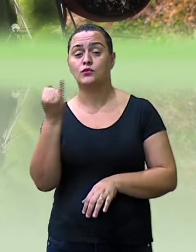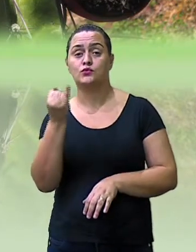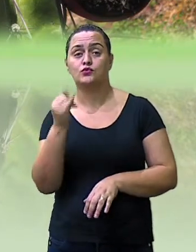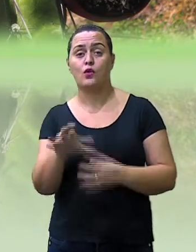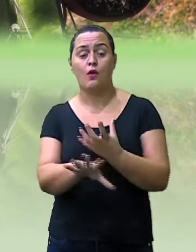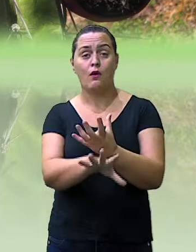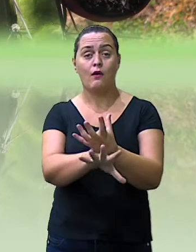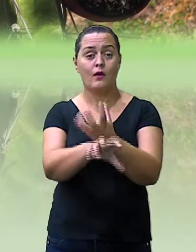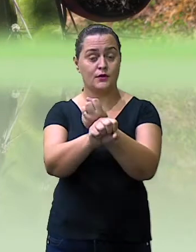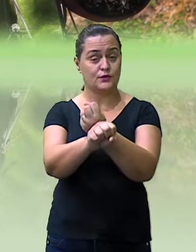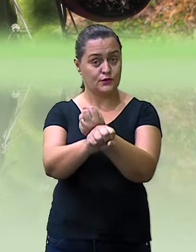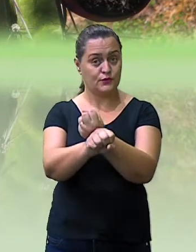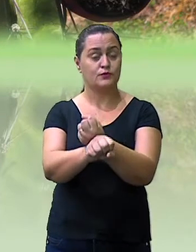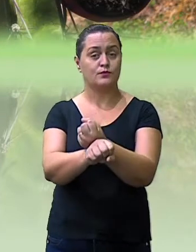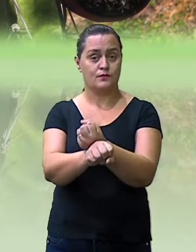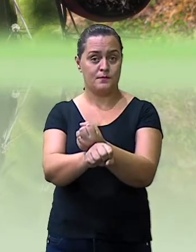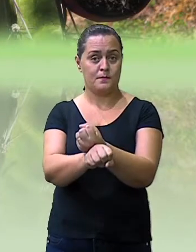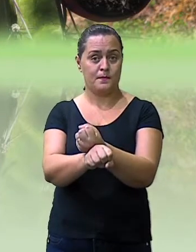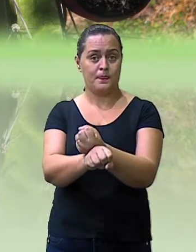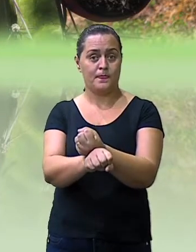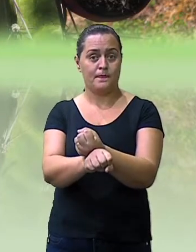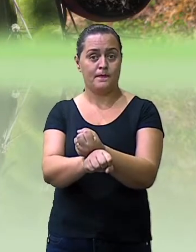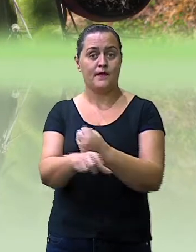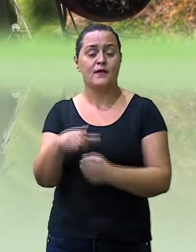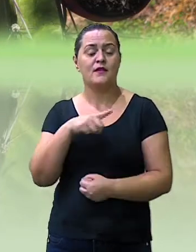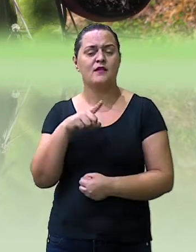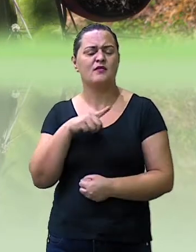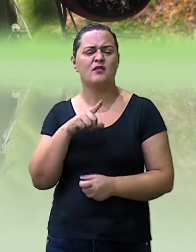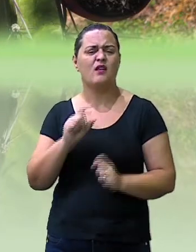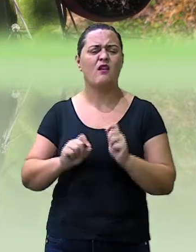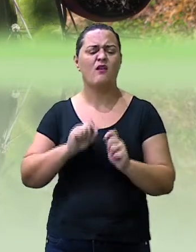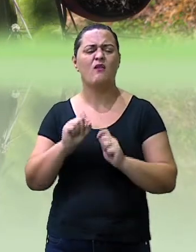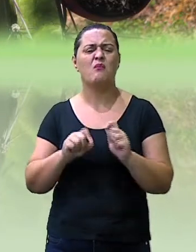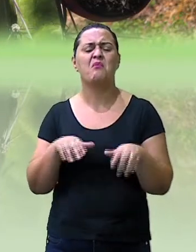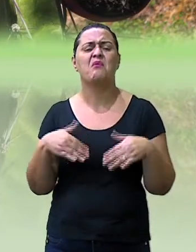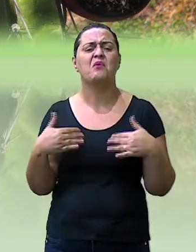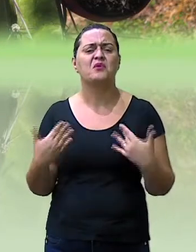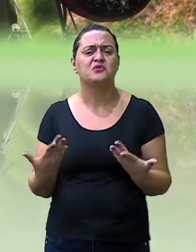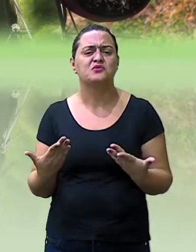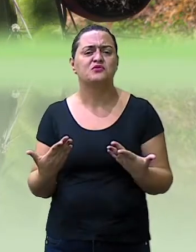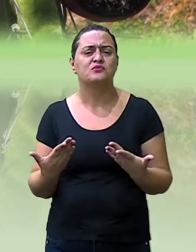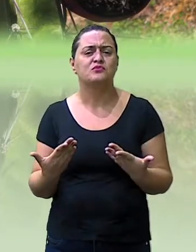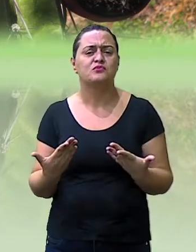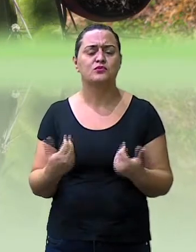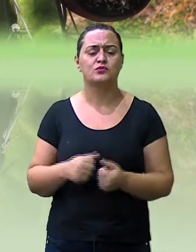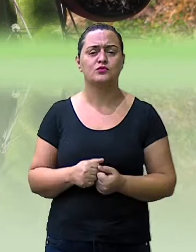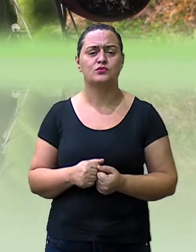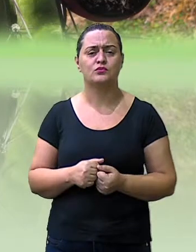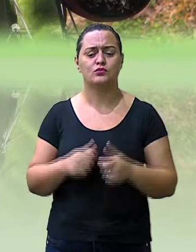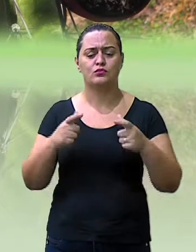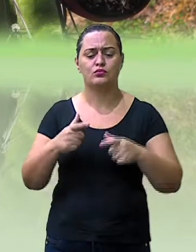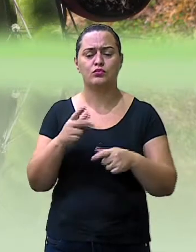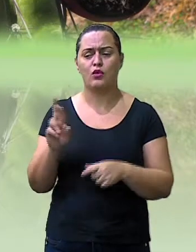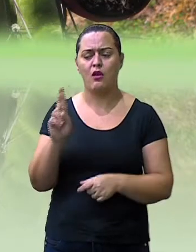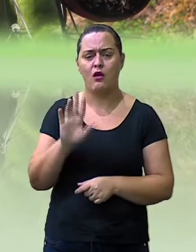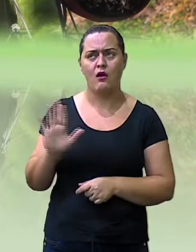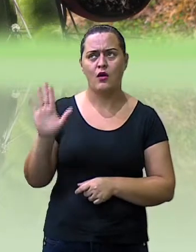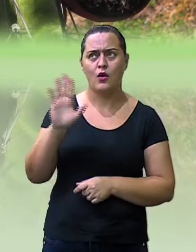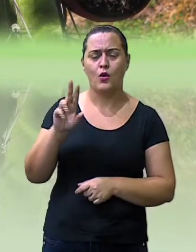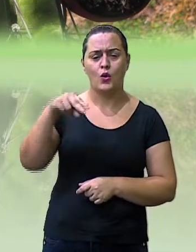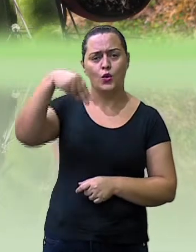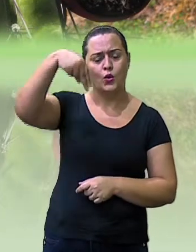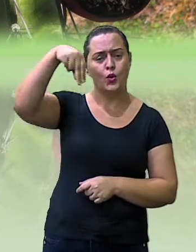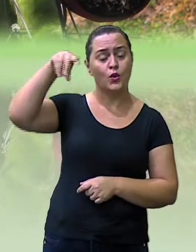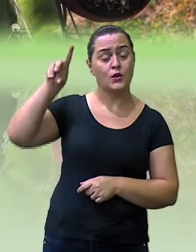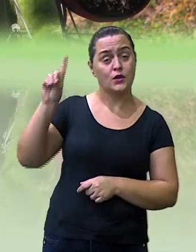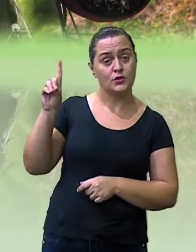um bioma que acontece principalmente no interior da região nordestina do nosso país.